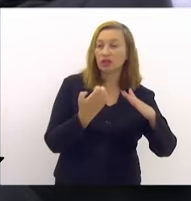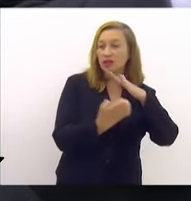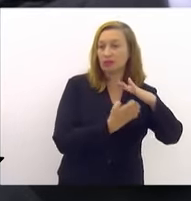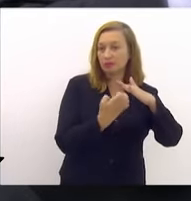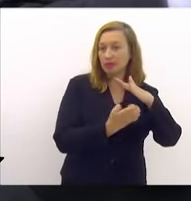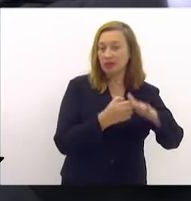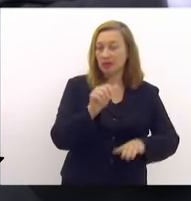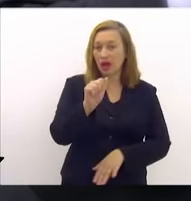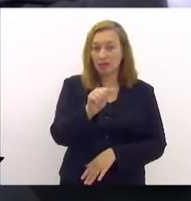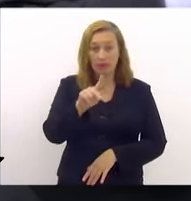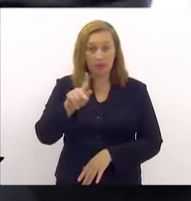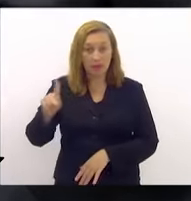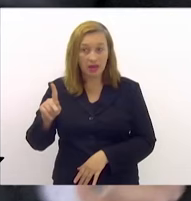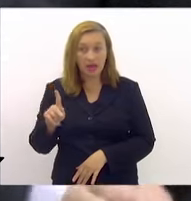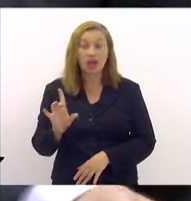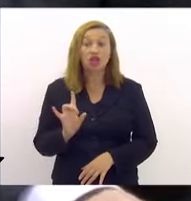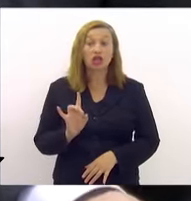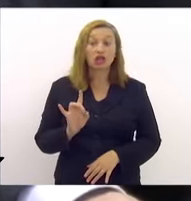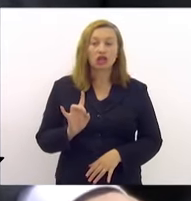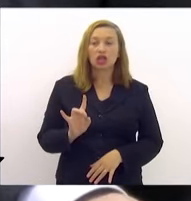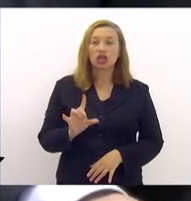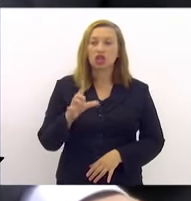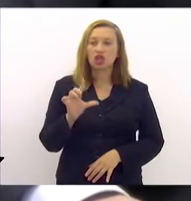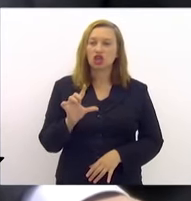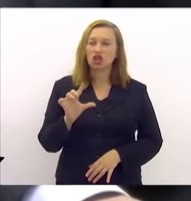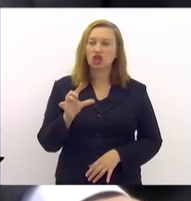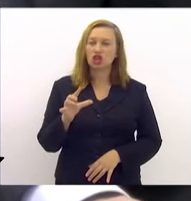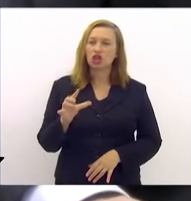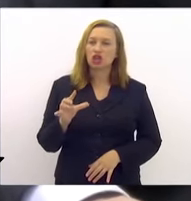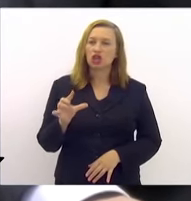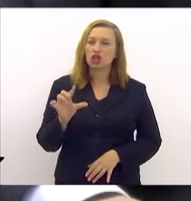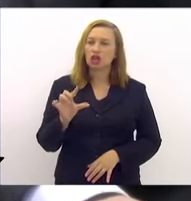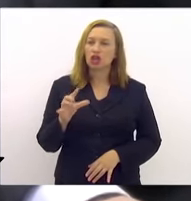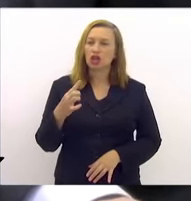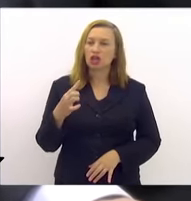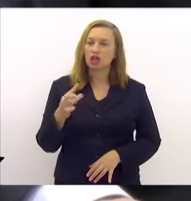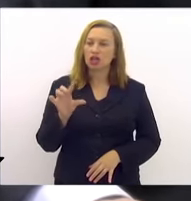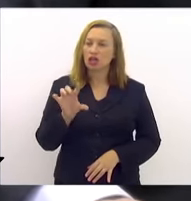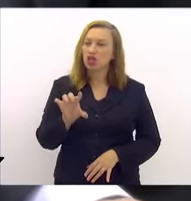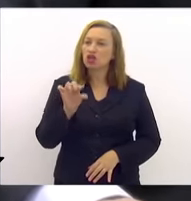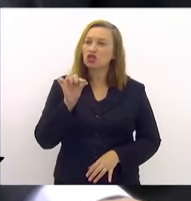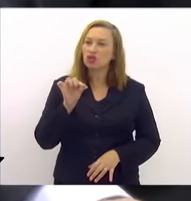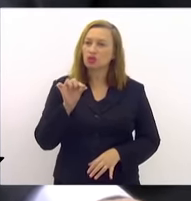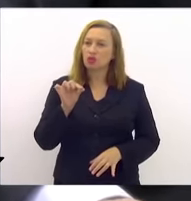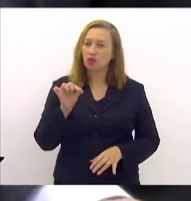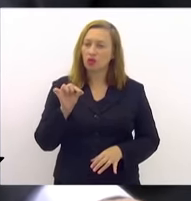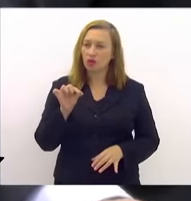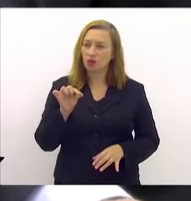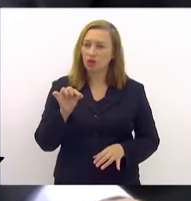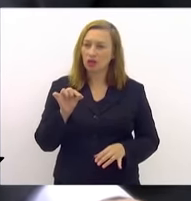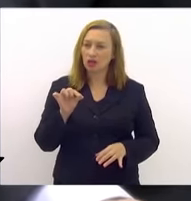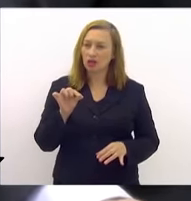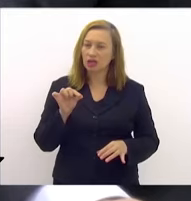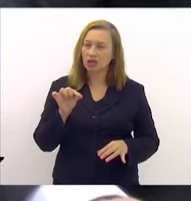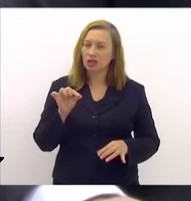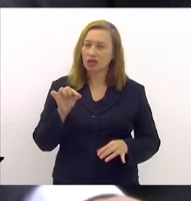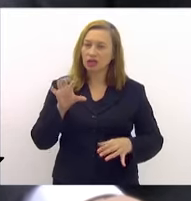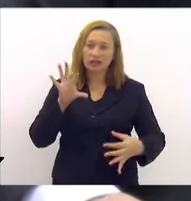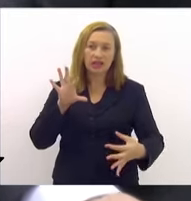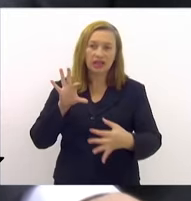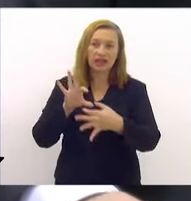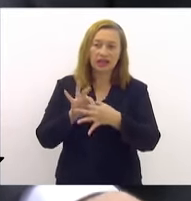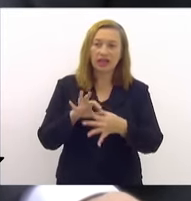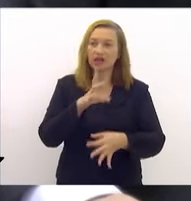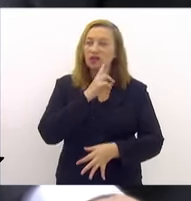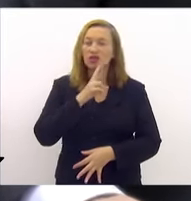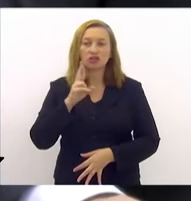de aplicativo. Ele prefere ser ligado diretamente ao restaurante. Porque tem restaurante que